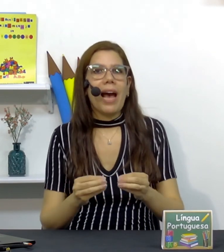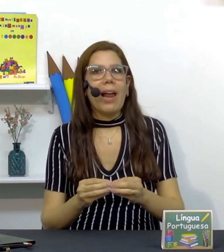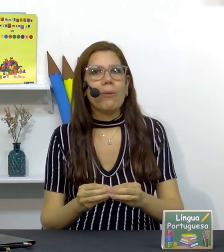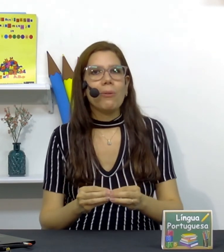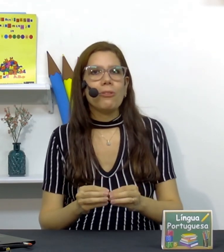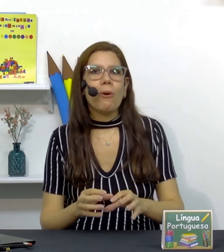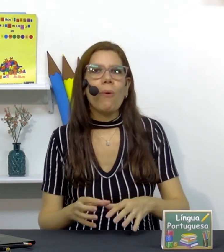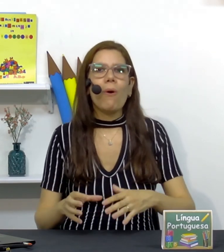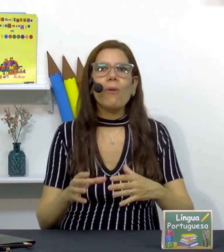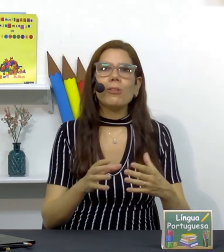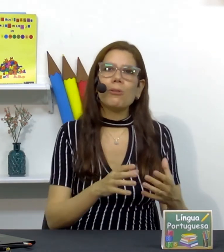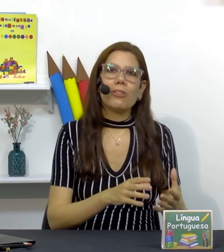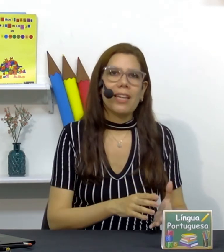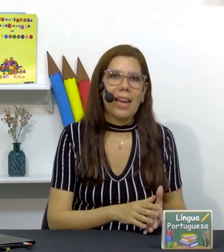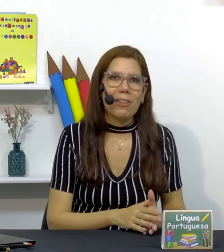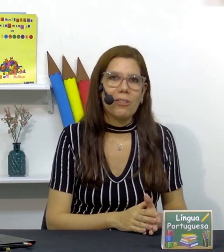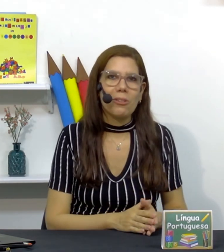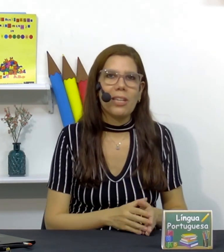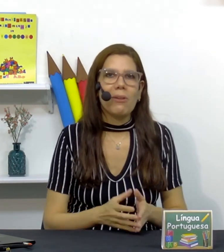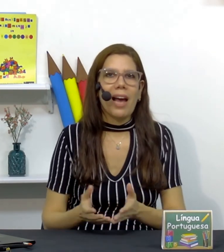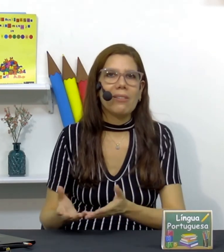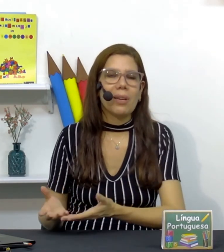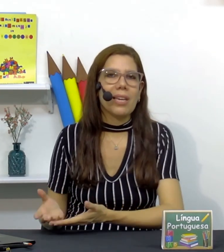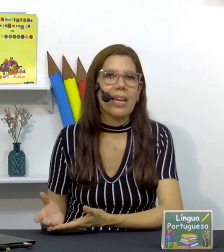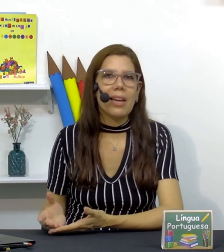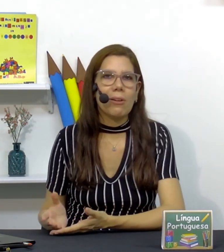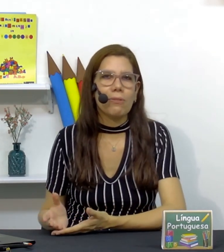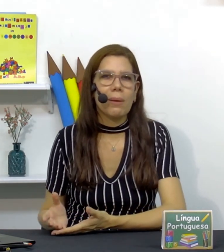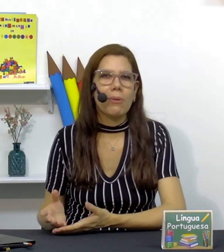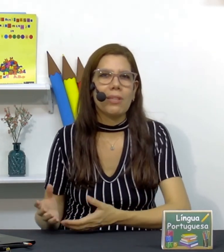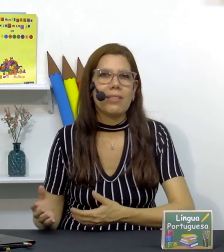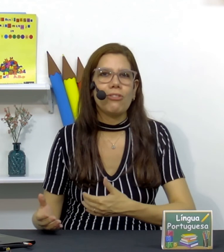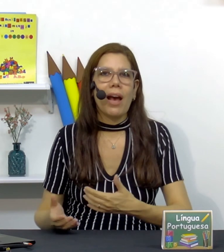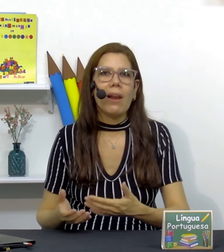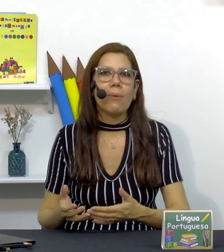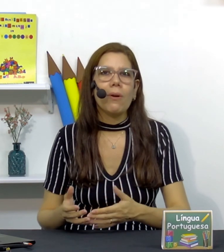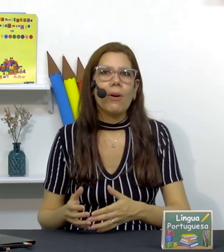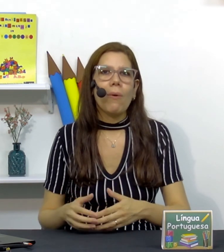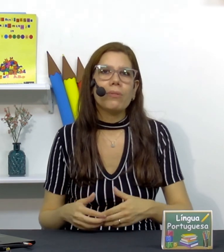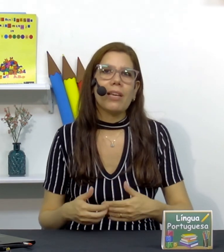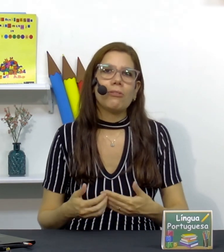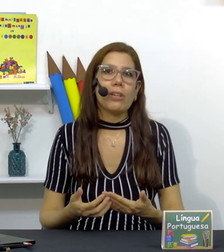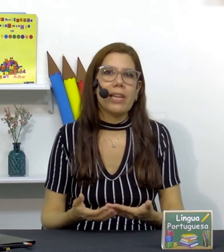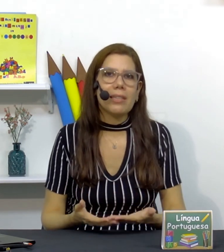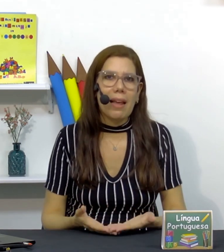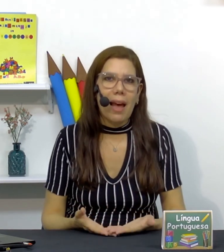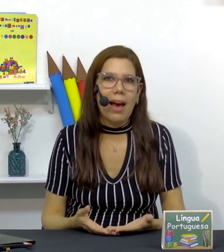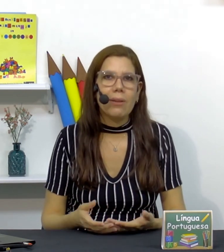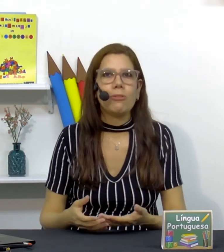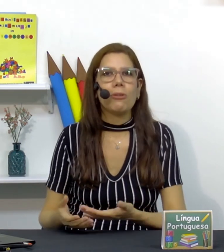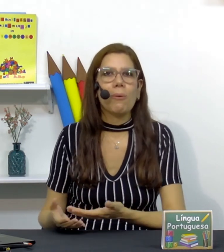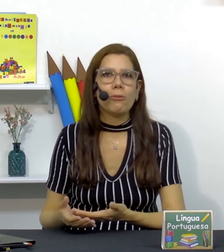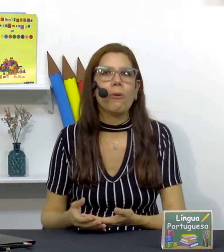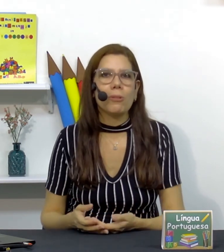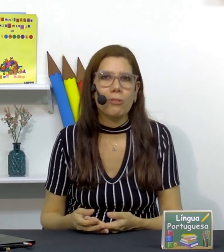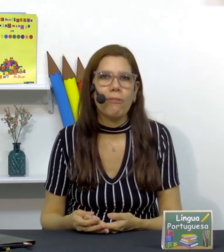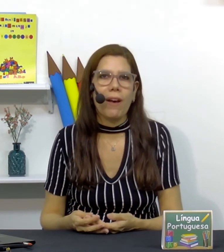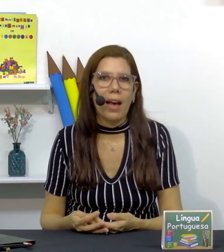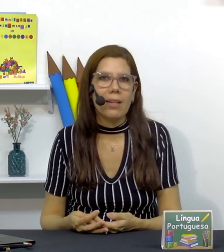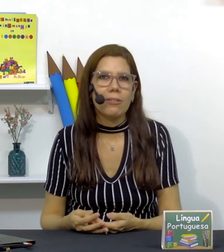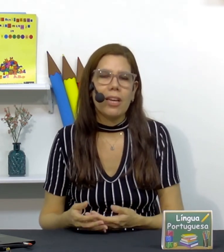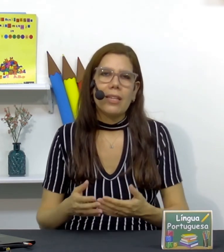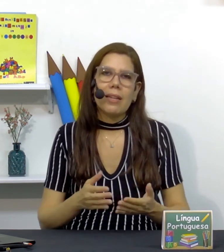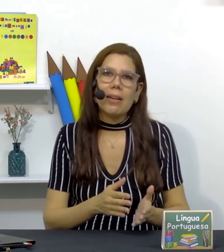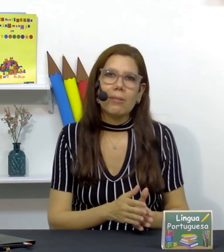fazer o diálogos com outros textos, e no caso aqui nós vimos esse diálogo com textos literários, com os contos